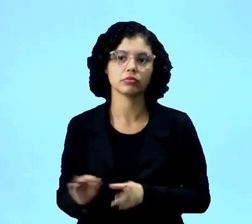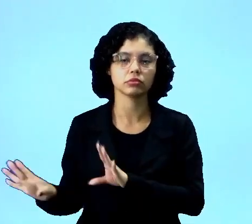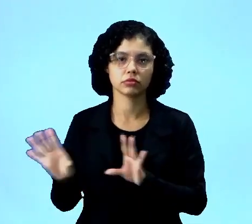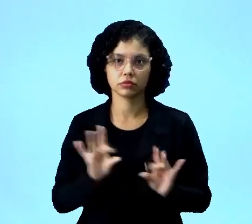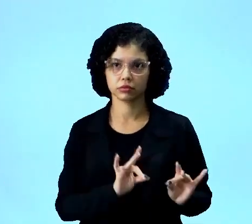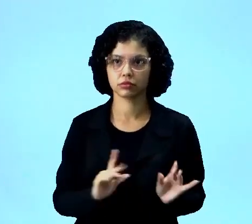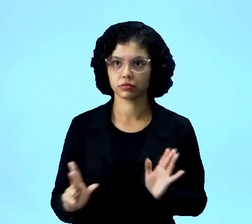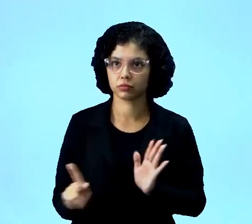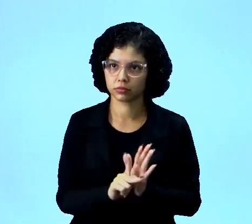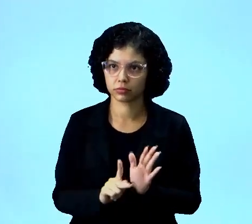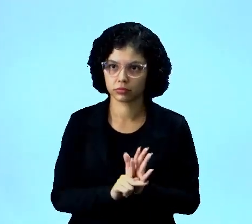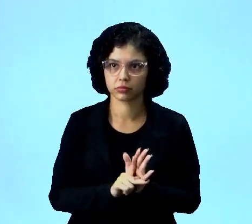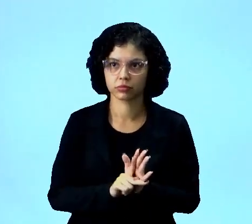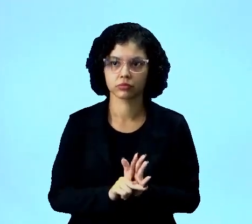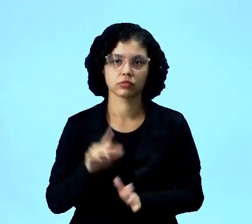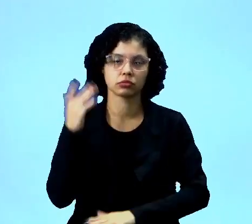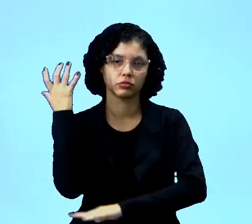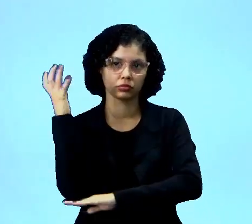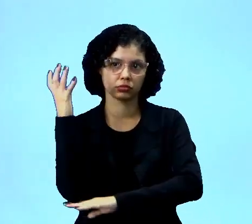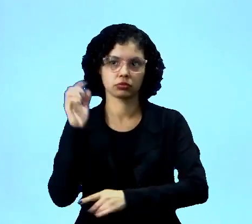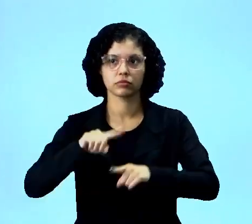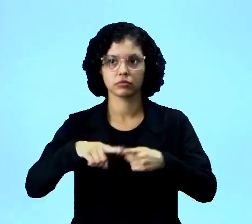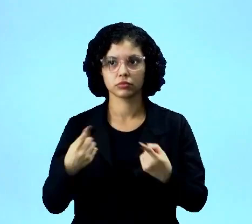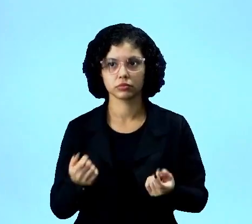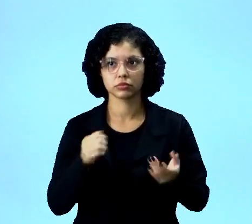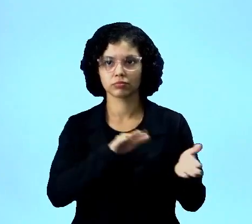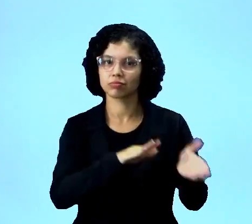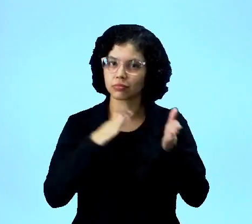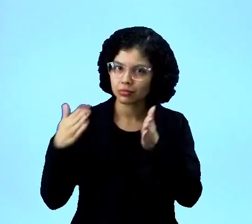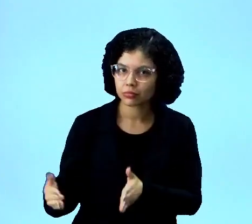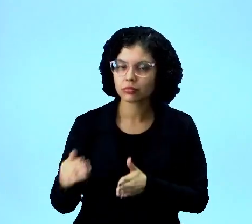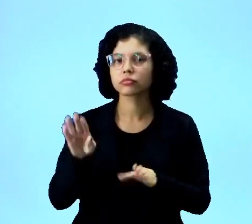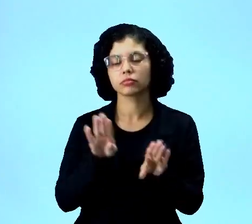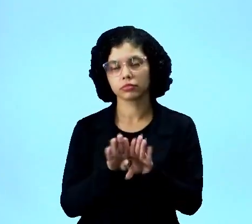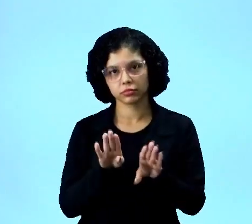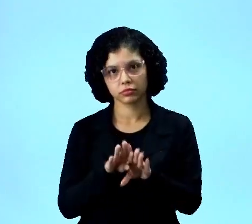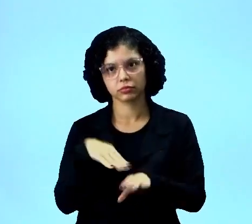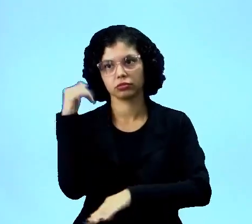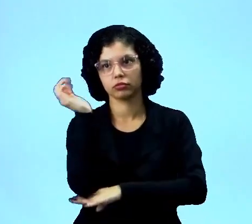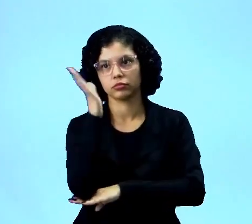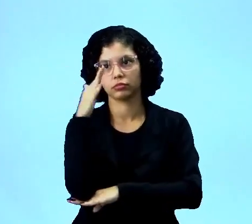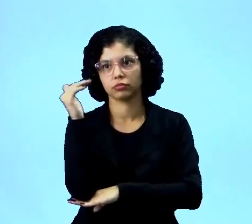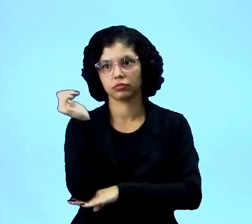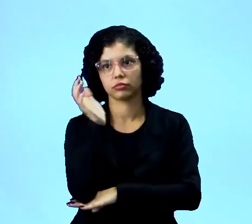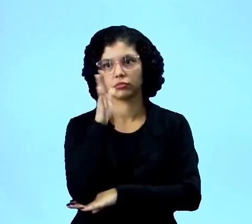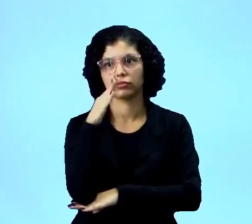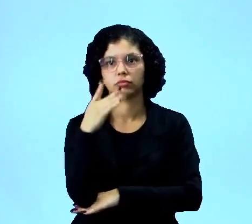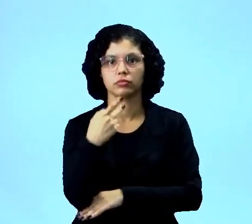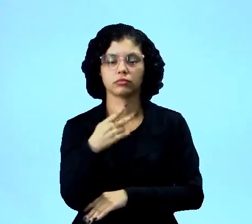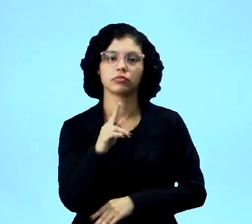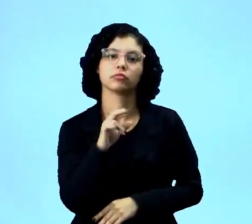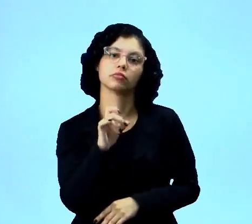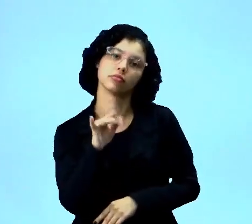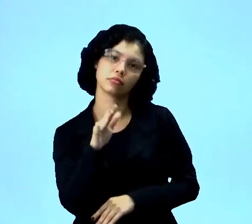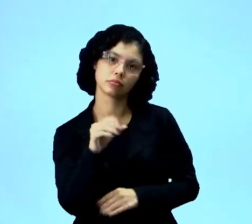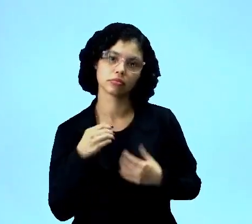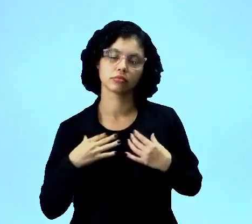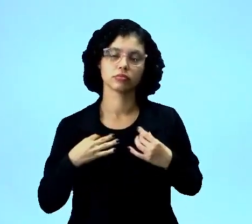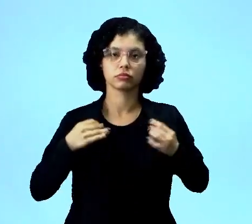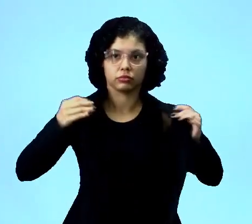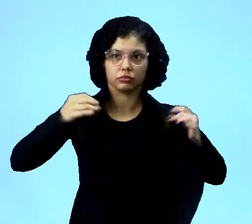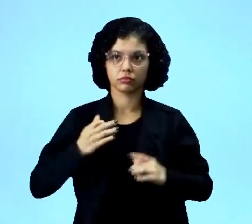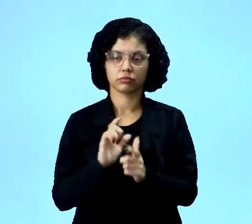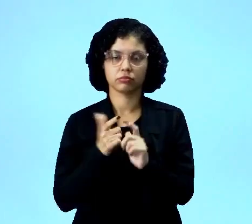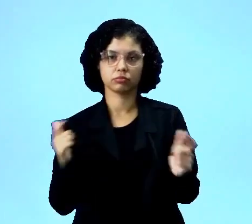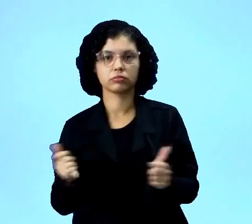vem certamente das árvores, mas a boa parte vem das algas, né, que são protozoários. É tanto, então,